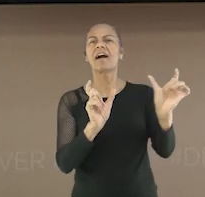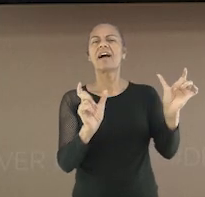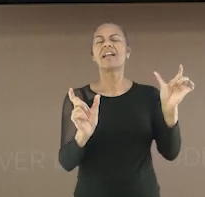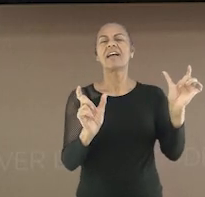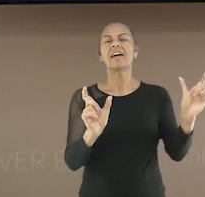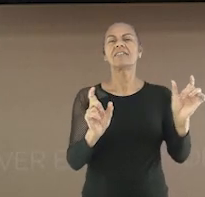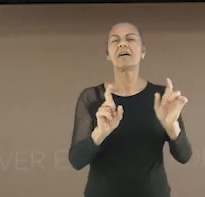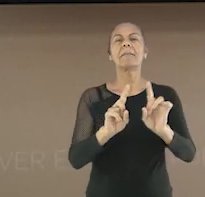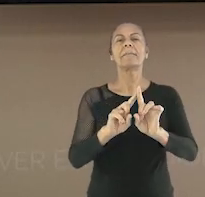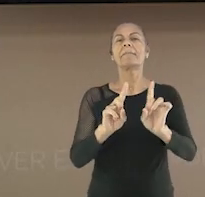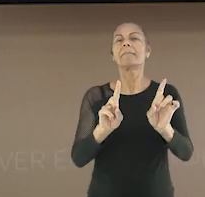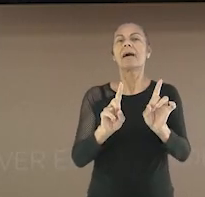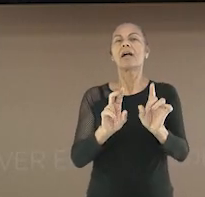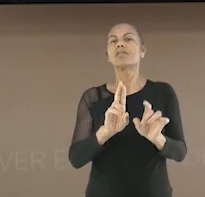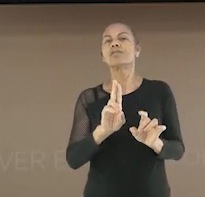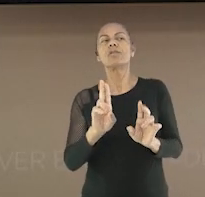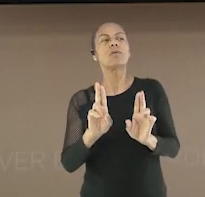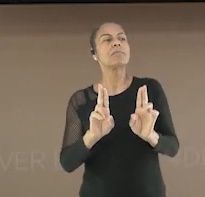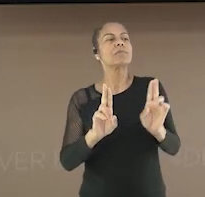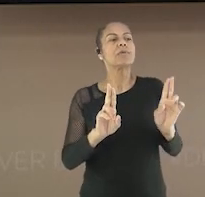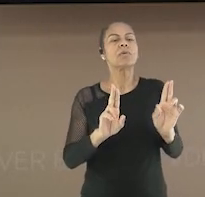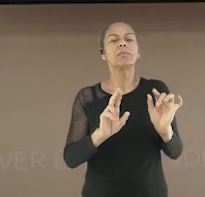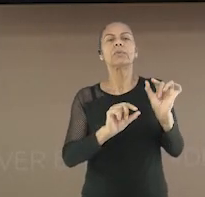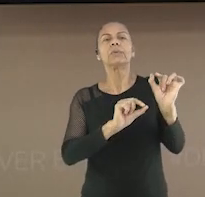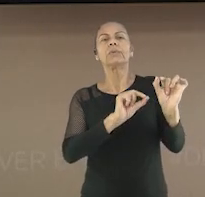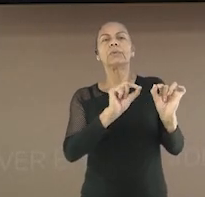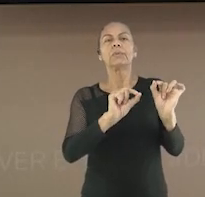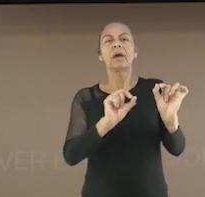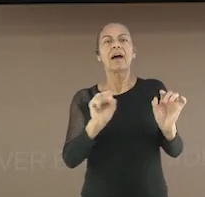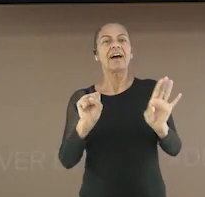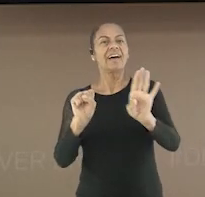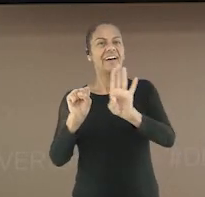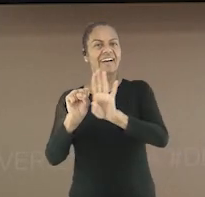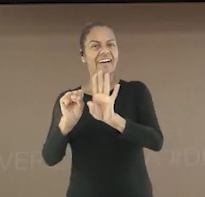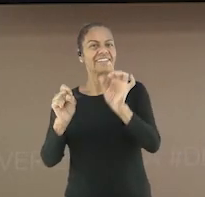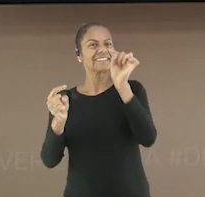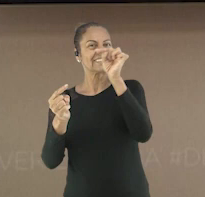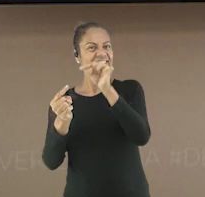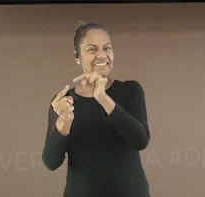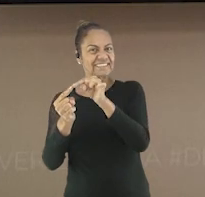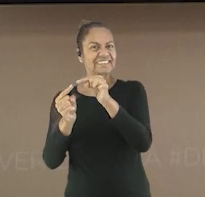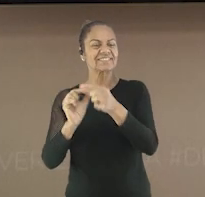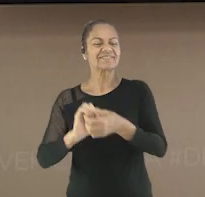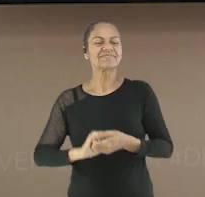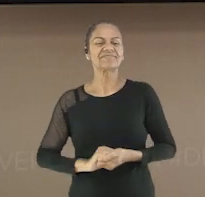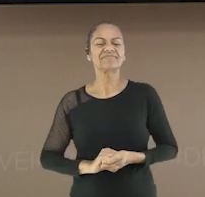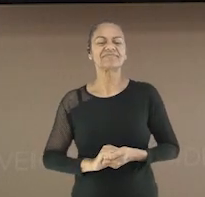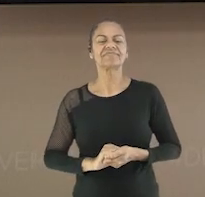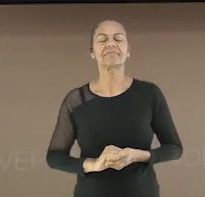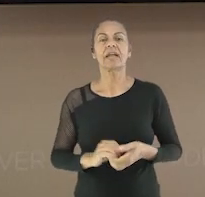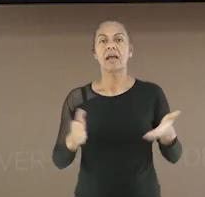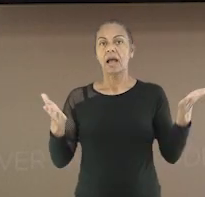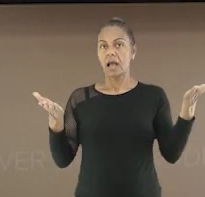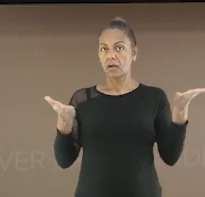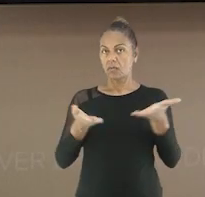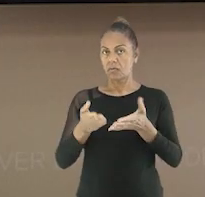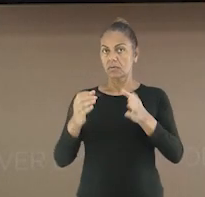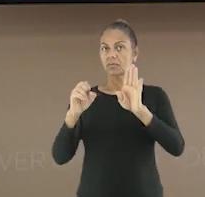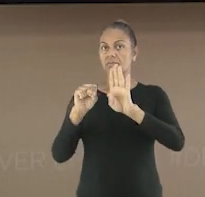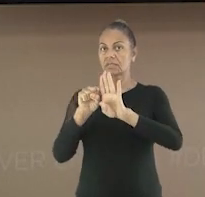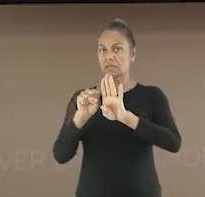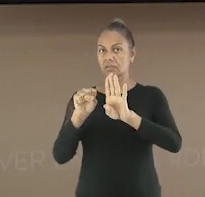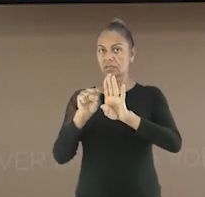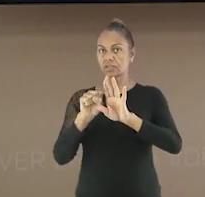esses nomes. Ainda temos que aprender mais sobre os substantivos. Agora, iremos aprender sobre